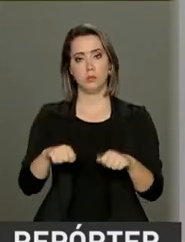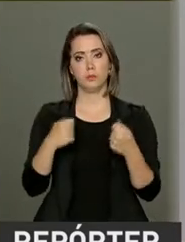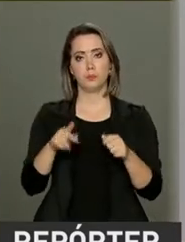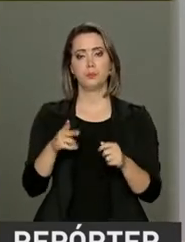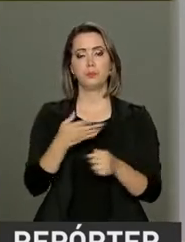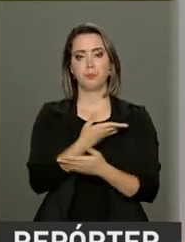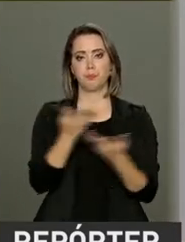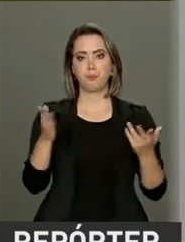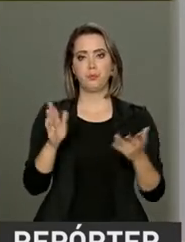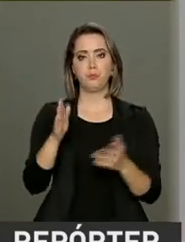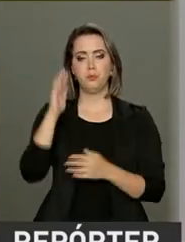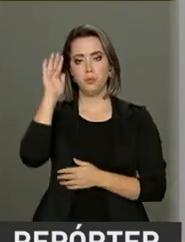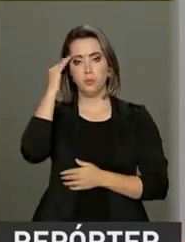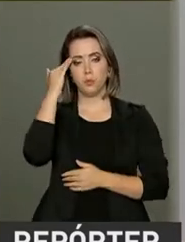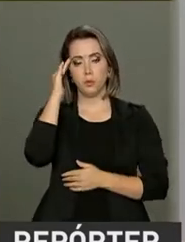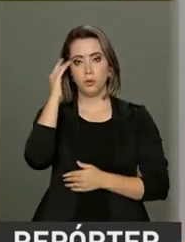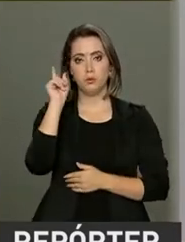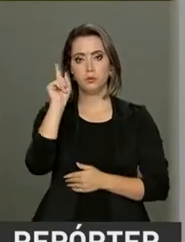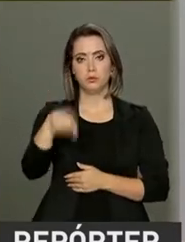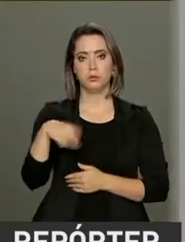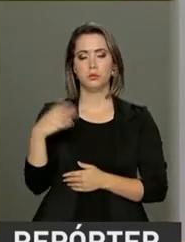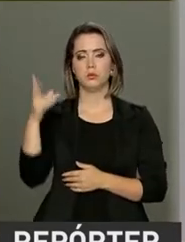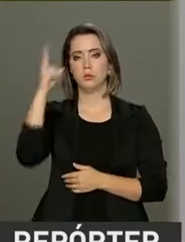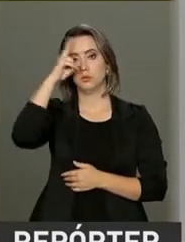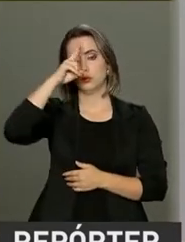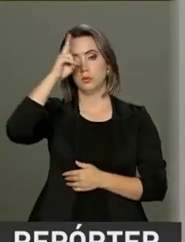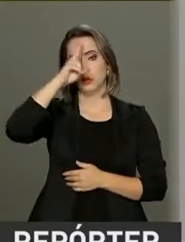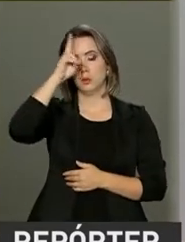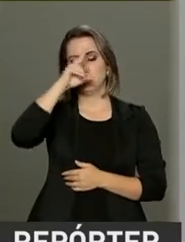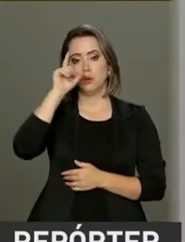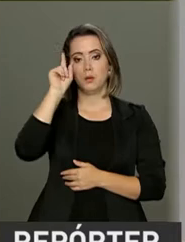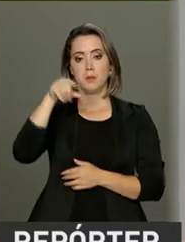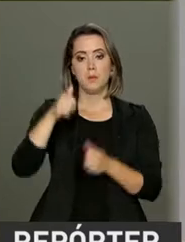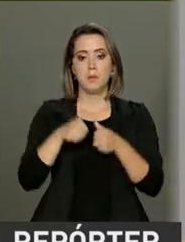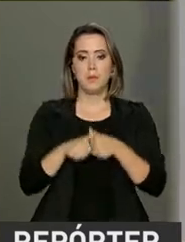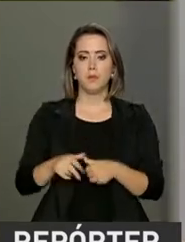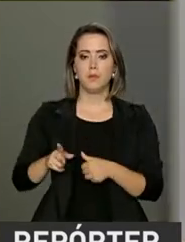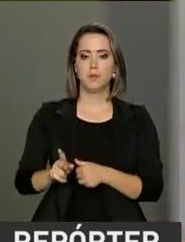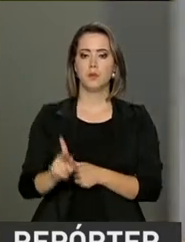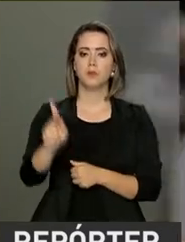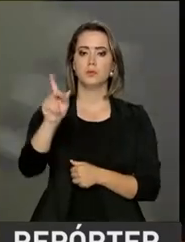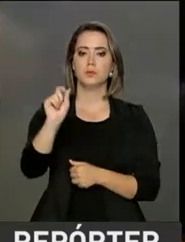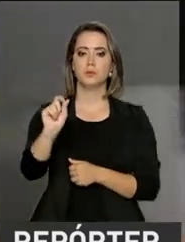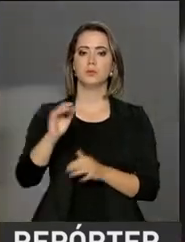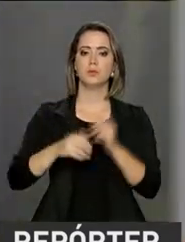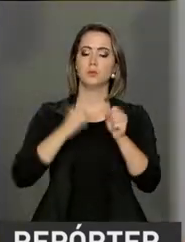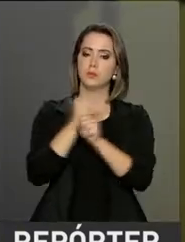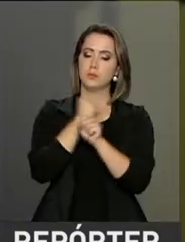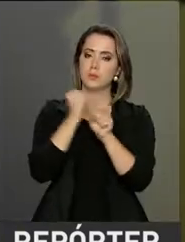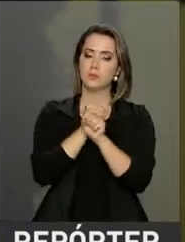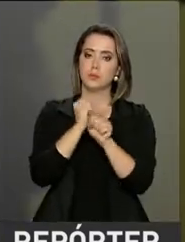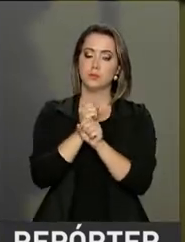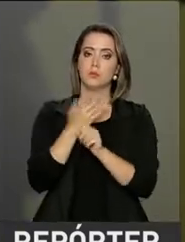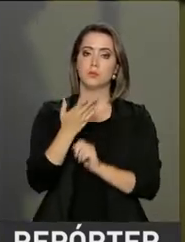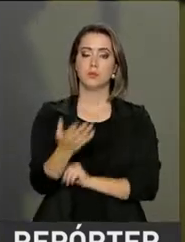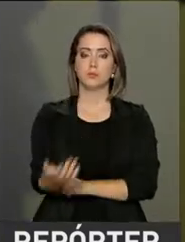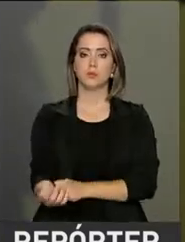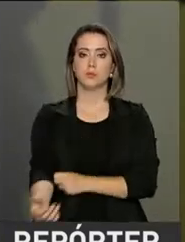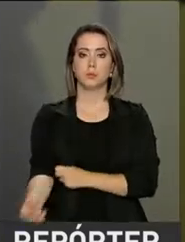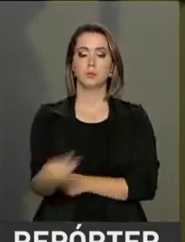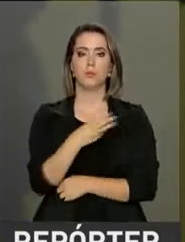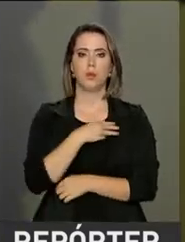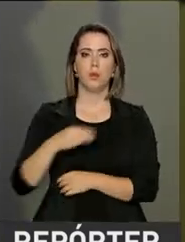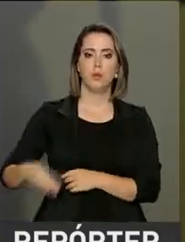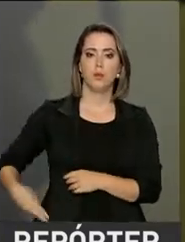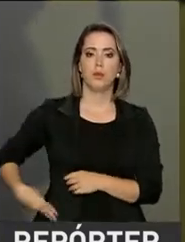senhores formandos, a de que a história está sempre em construção. O ministro das